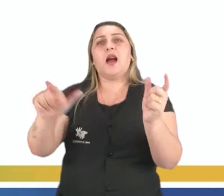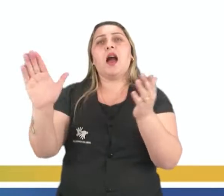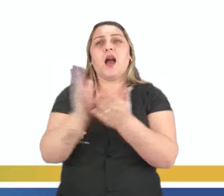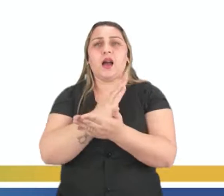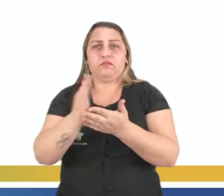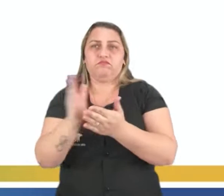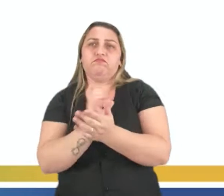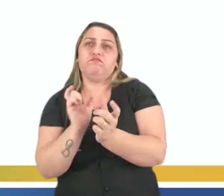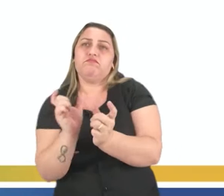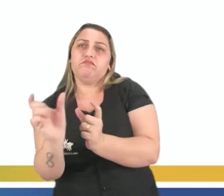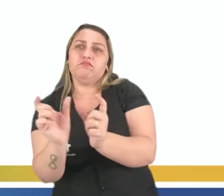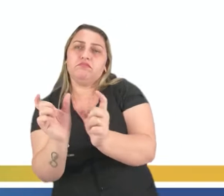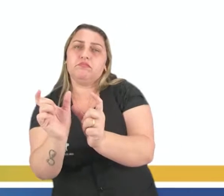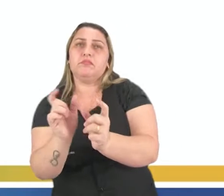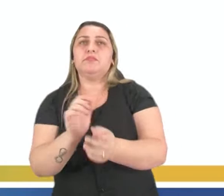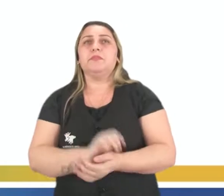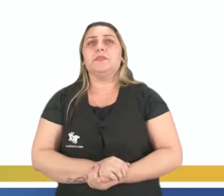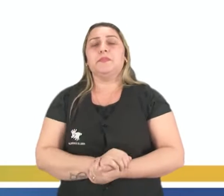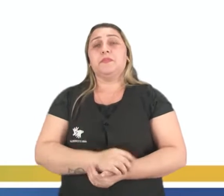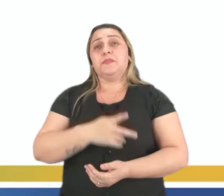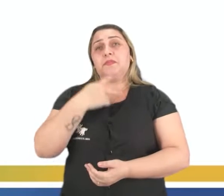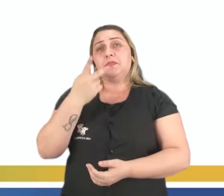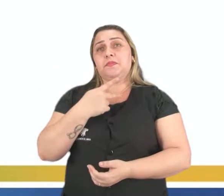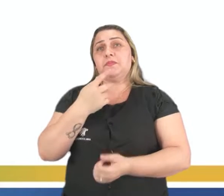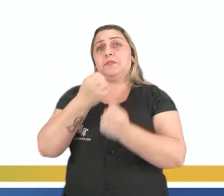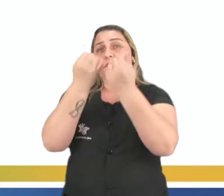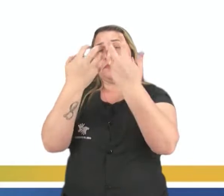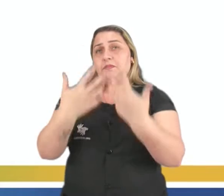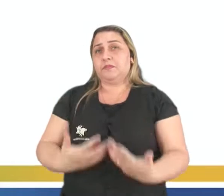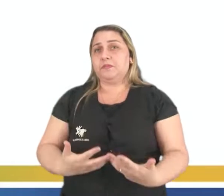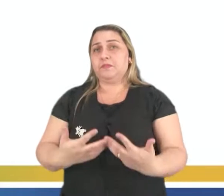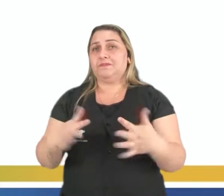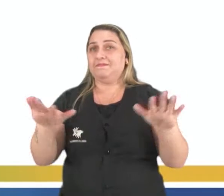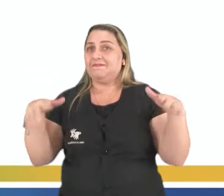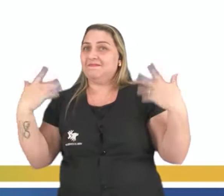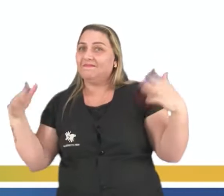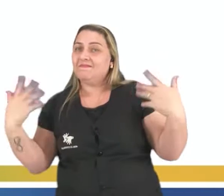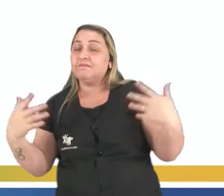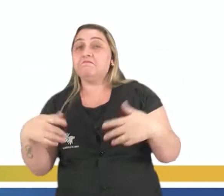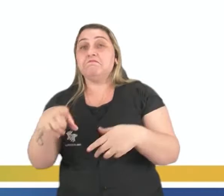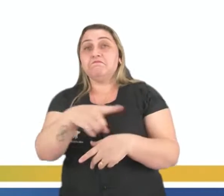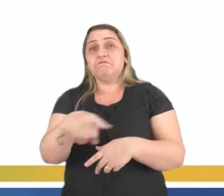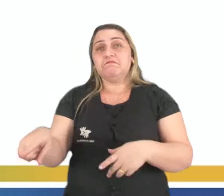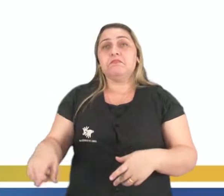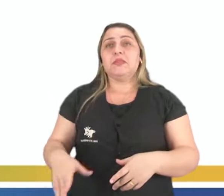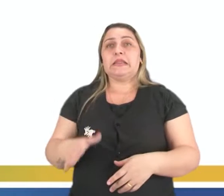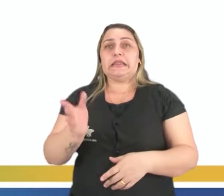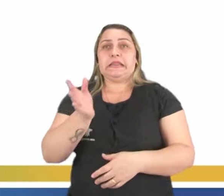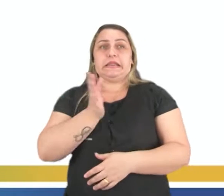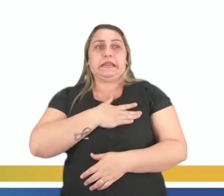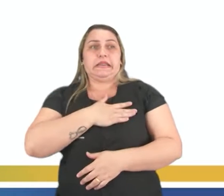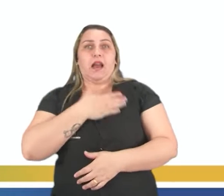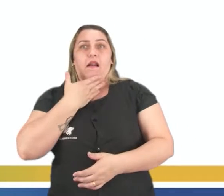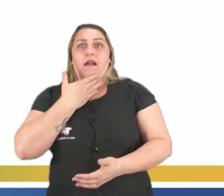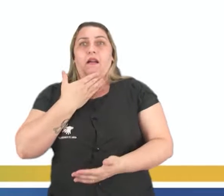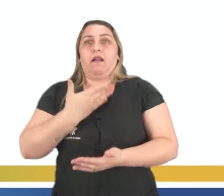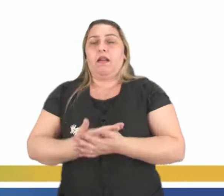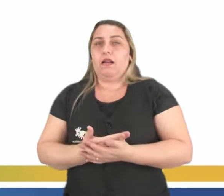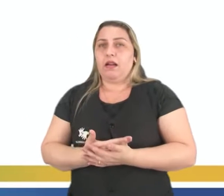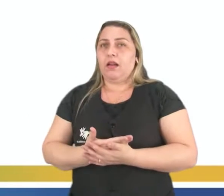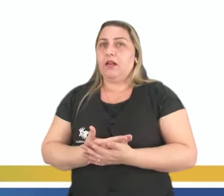alguns termos, tá? Como estamos falando de uma narrativa de aventura, e aí você tem o suspense, as